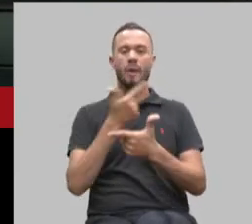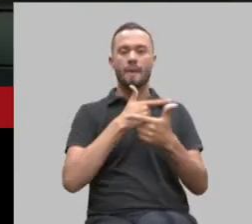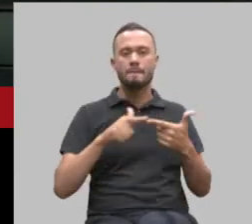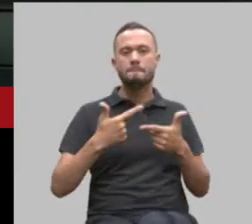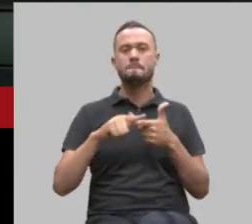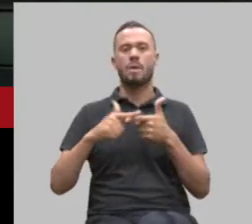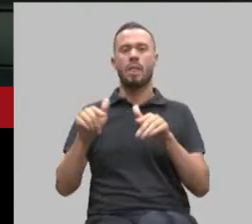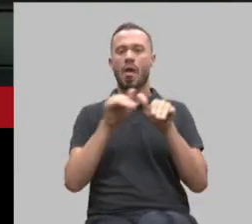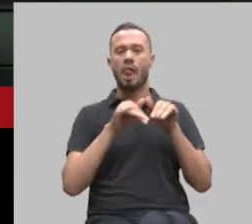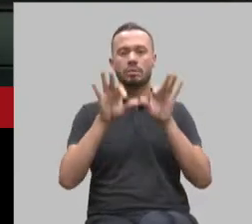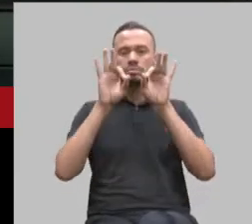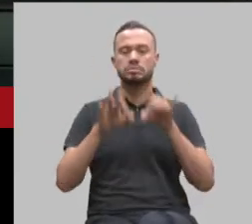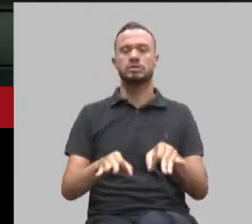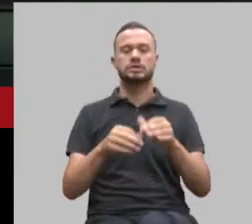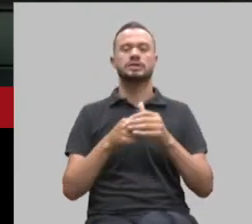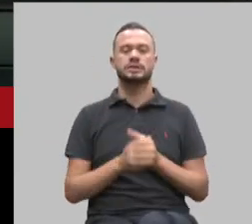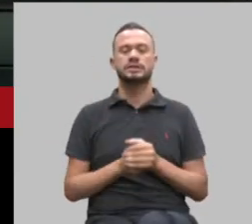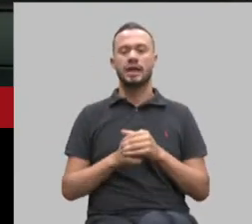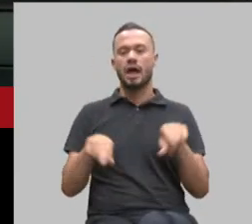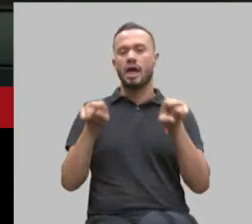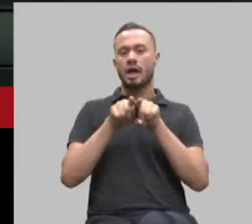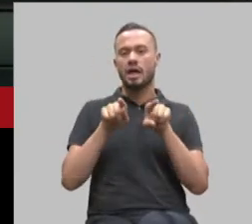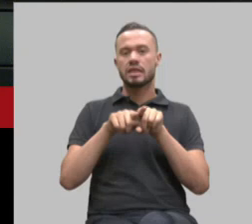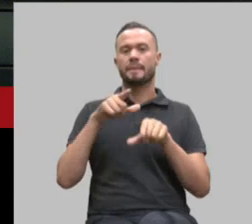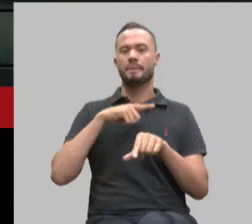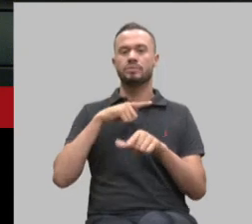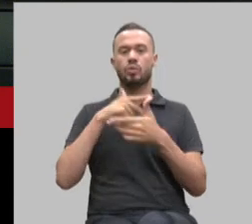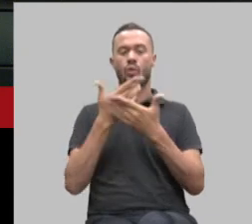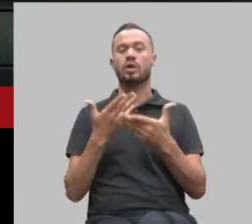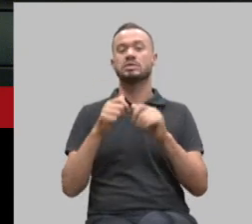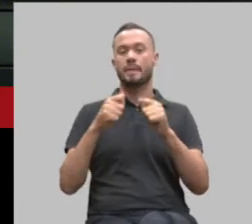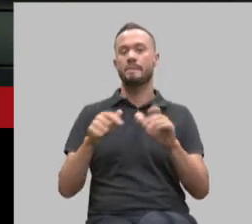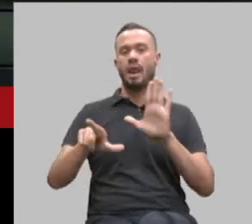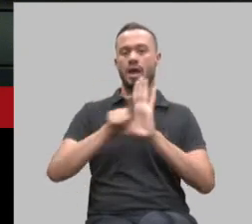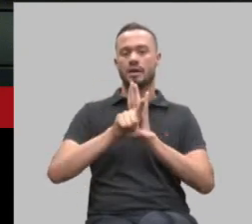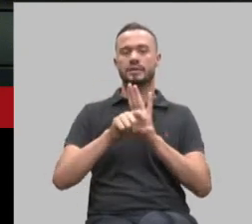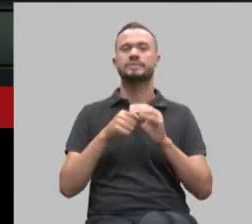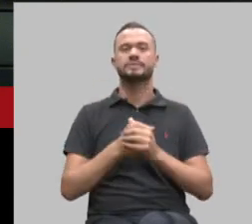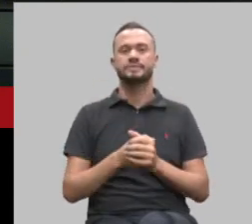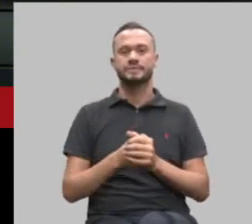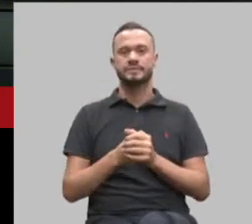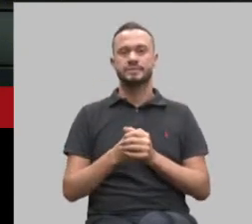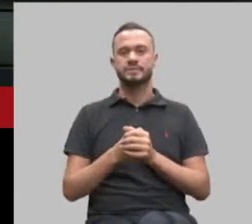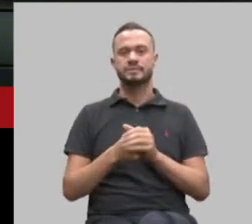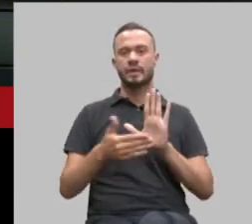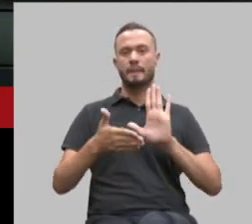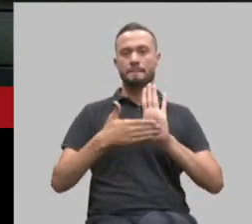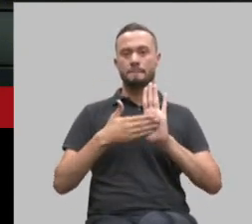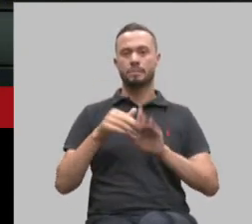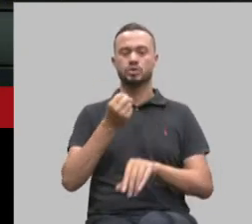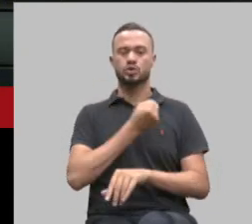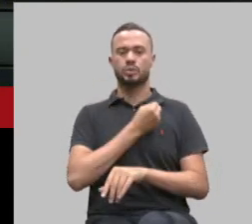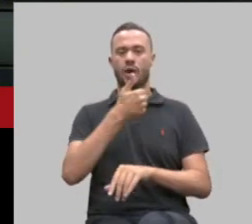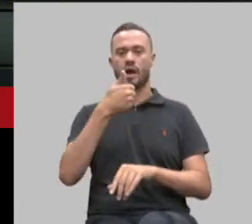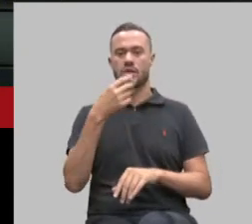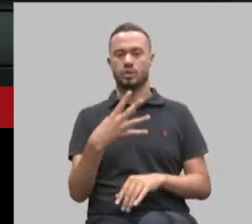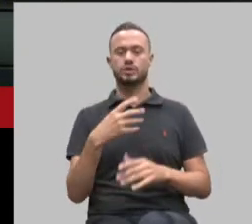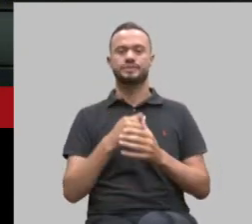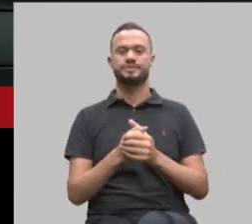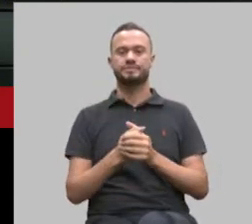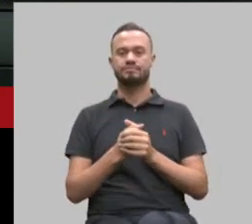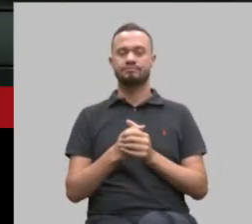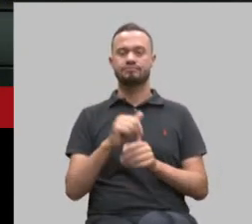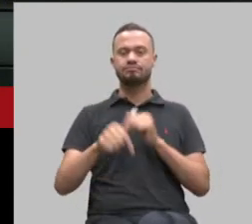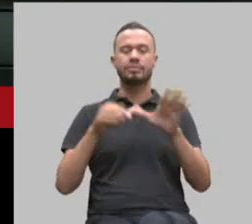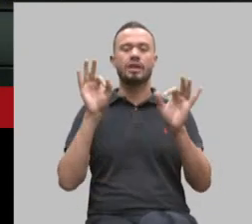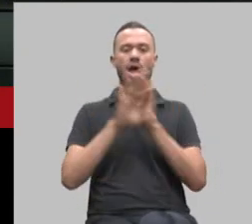e justa aplicando-se as sanções cabíveis em lei proposta número 14 aplicação efetiva e